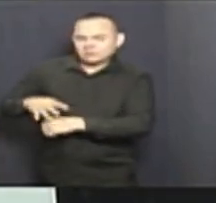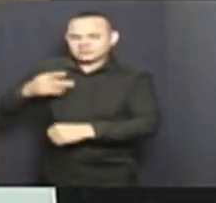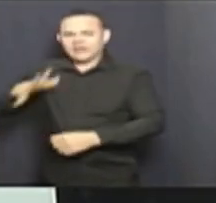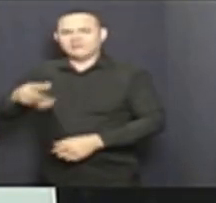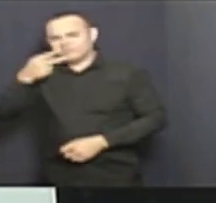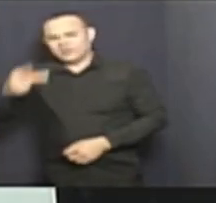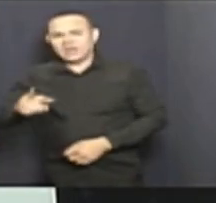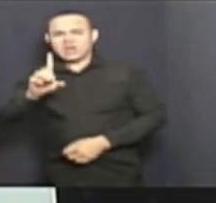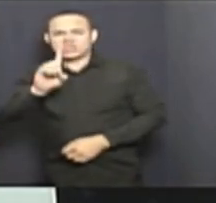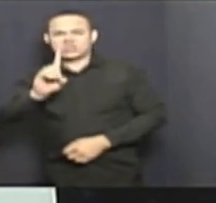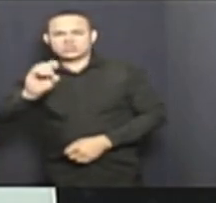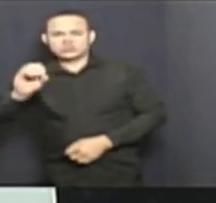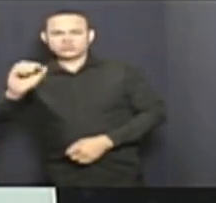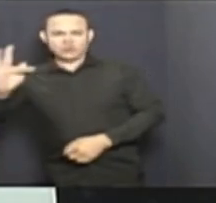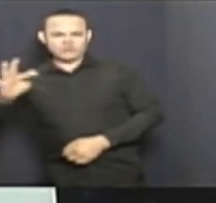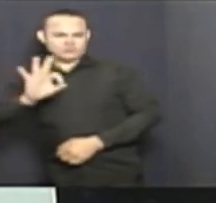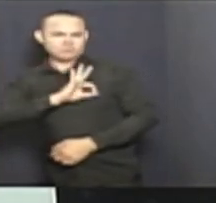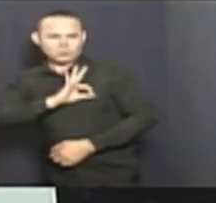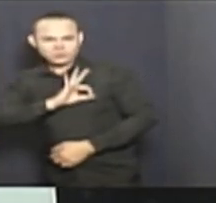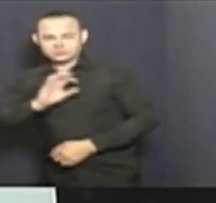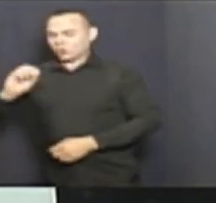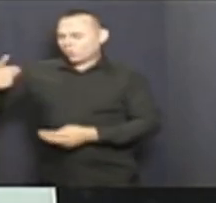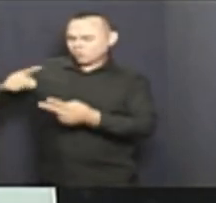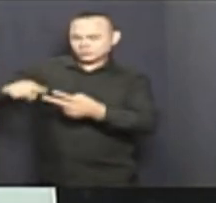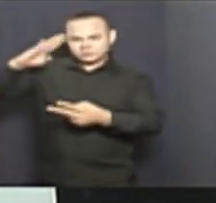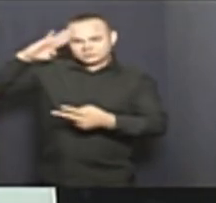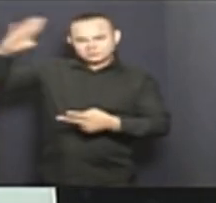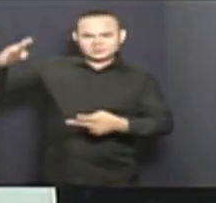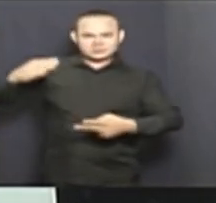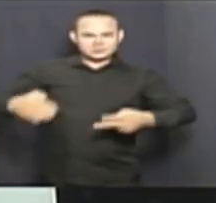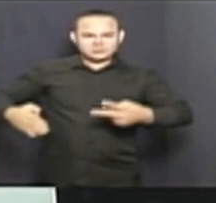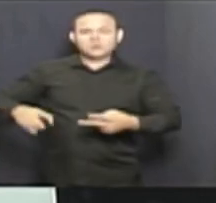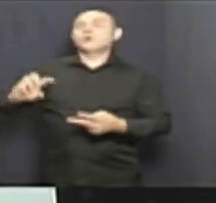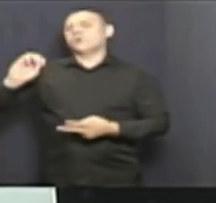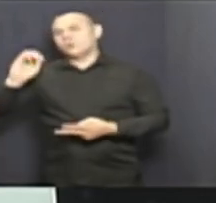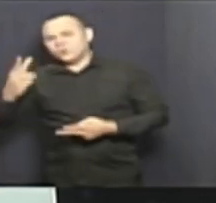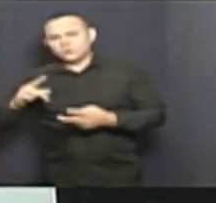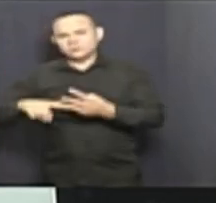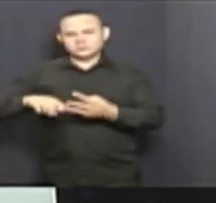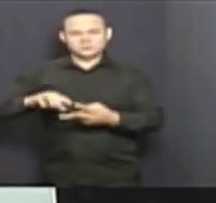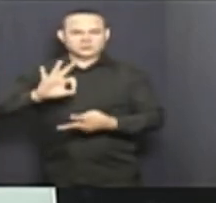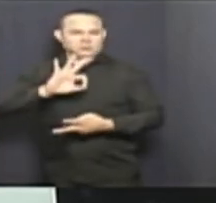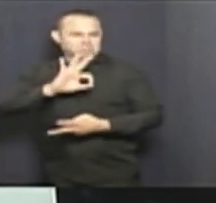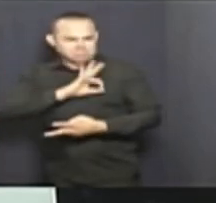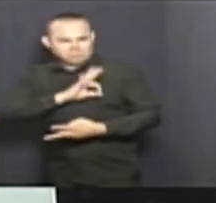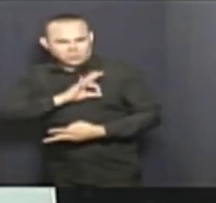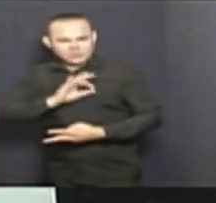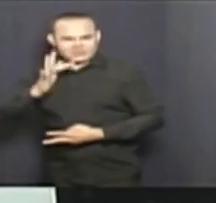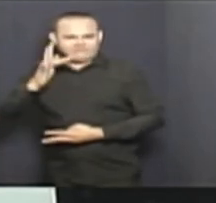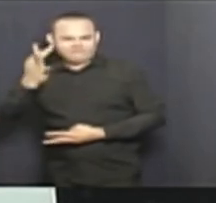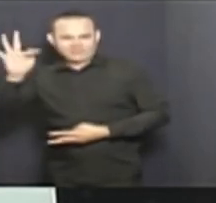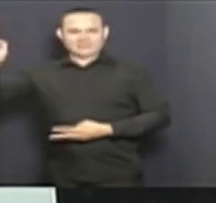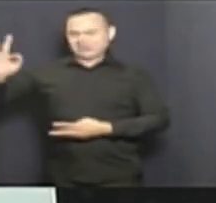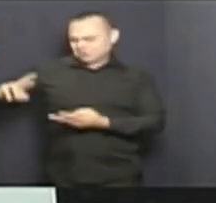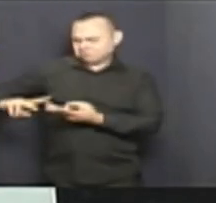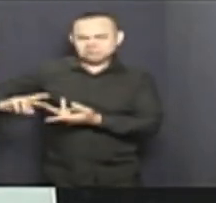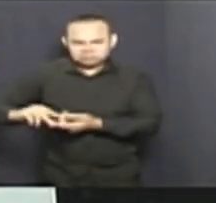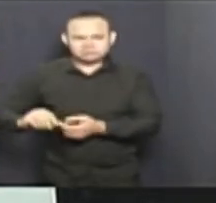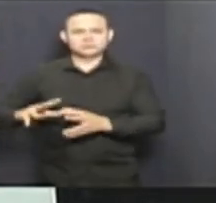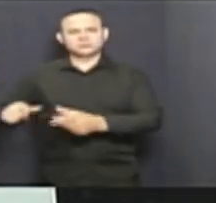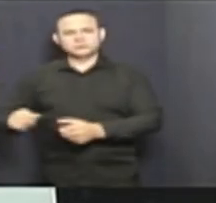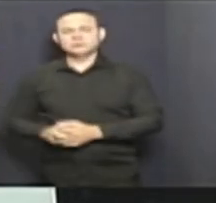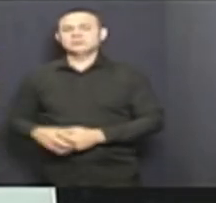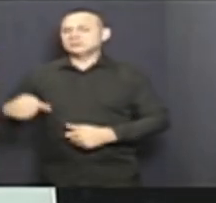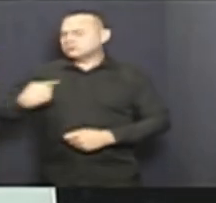sucateado seja através do comando militar do oeste seja através da polícia rodoviária federal polícia federal dentre várias outras nós